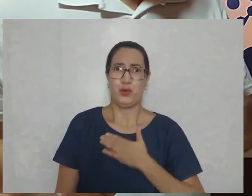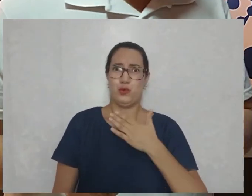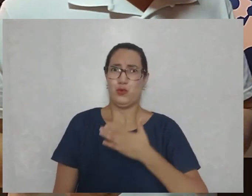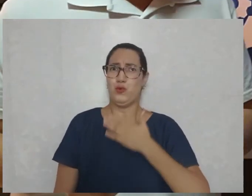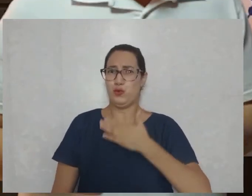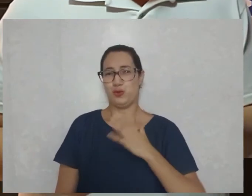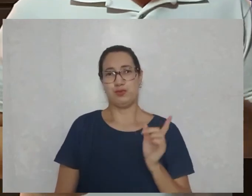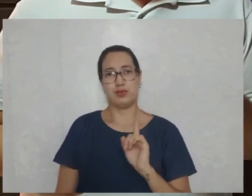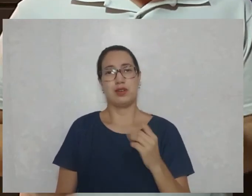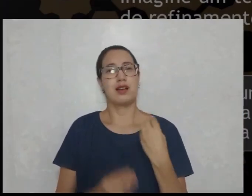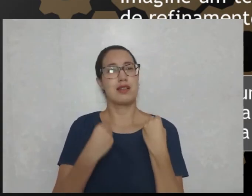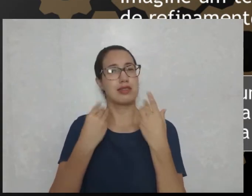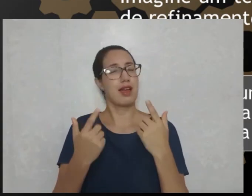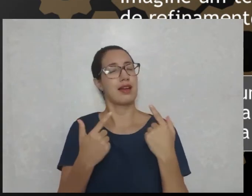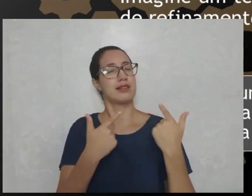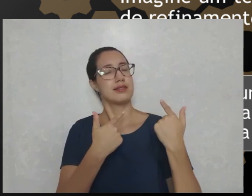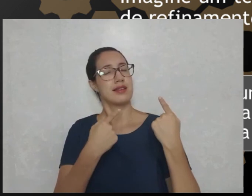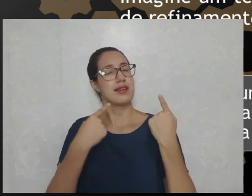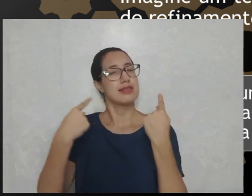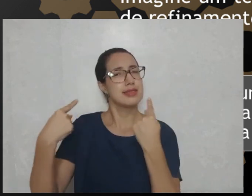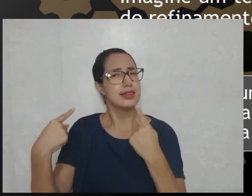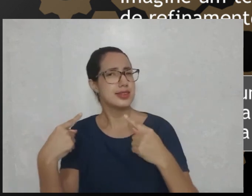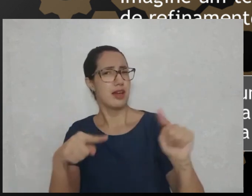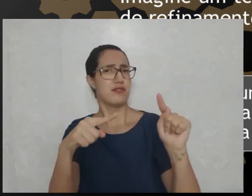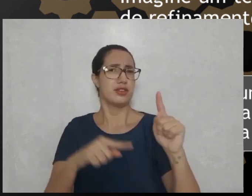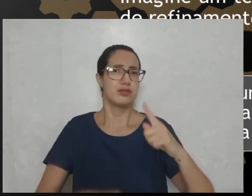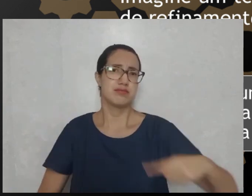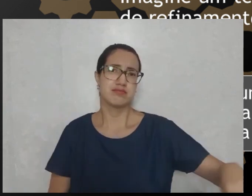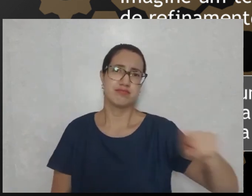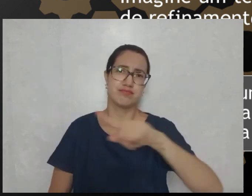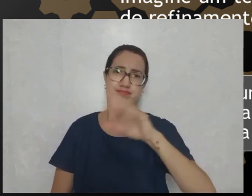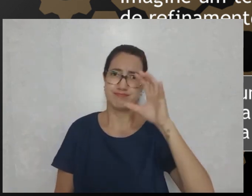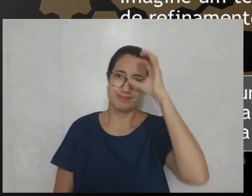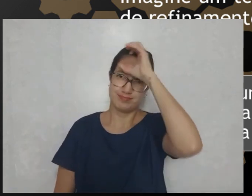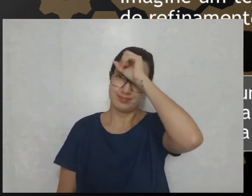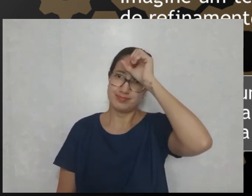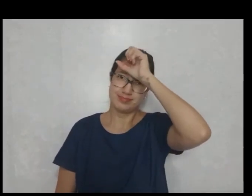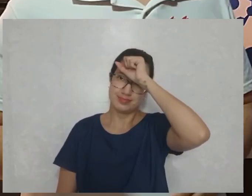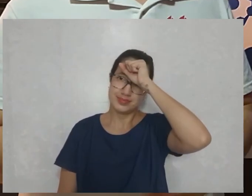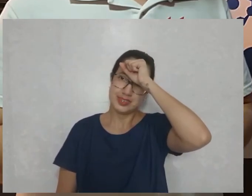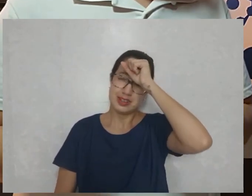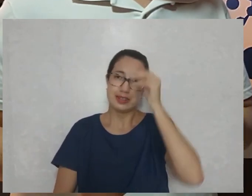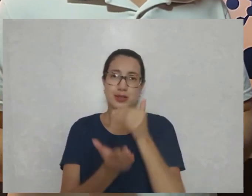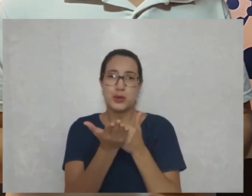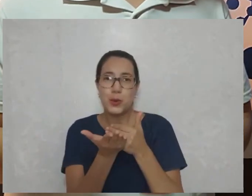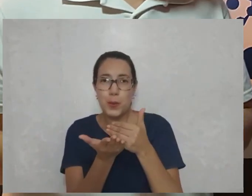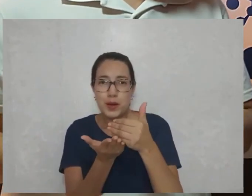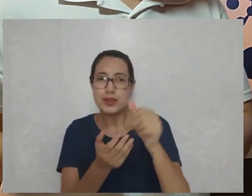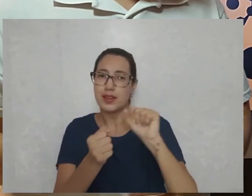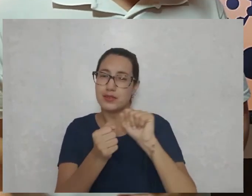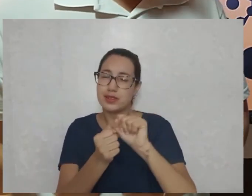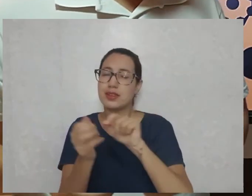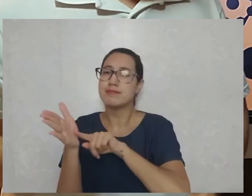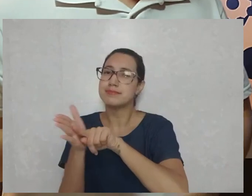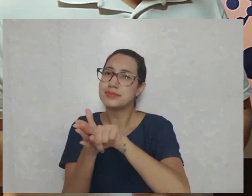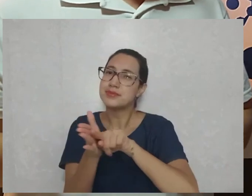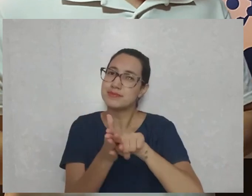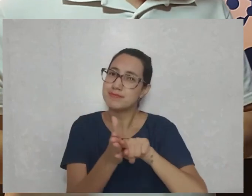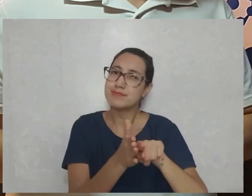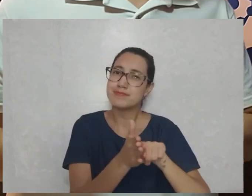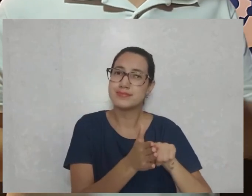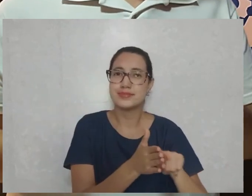algo, mandarem, e eu vou dar o feedback antes que vocês efetivamente comecem a fazer a pesquisa. Então, a ideia é realmente a gente mitigar risco